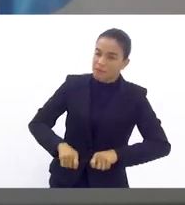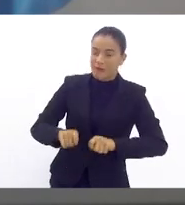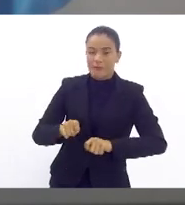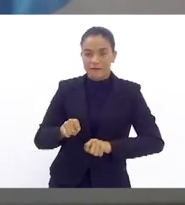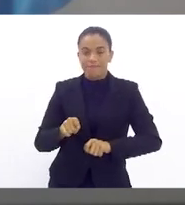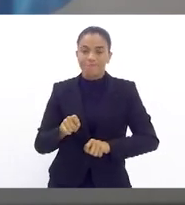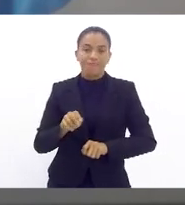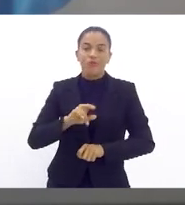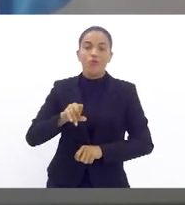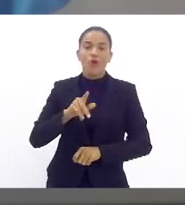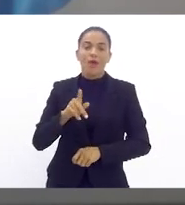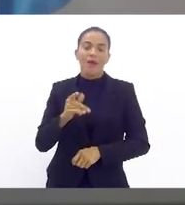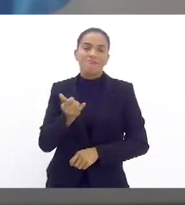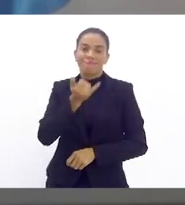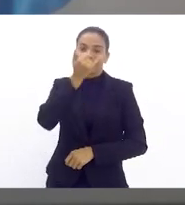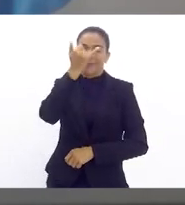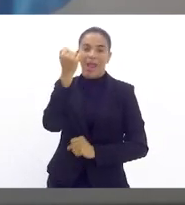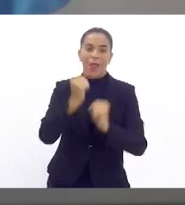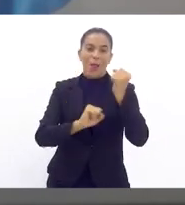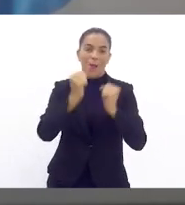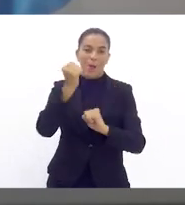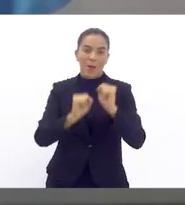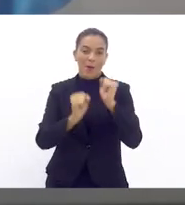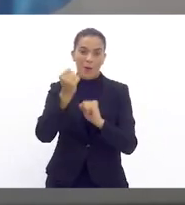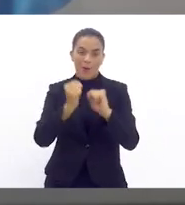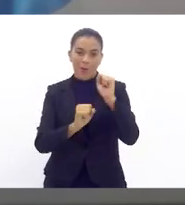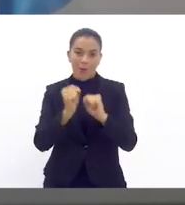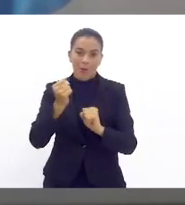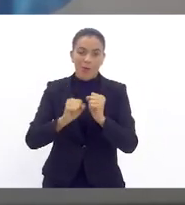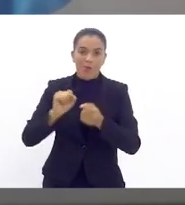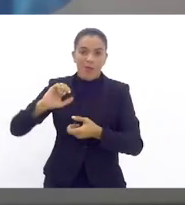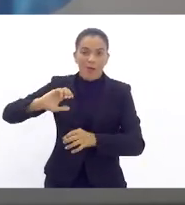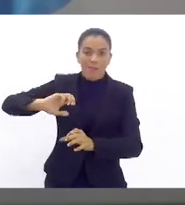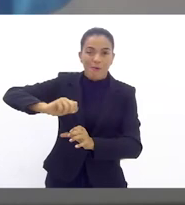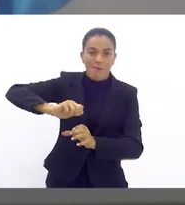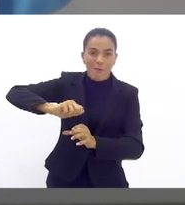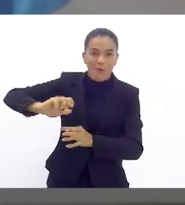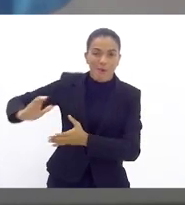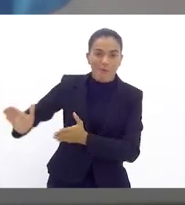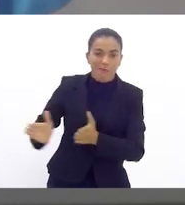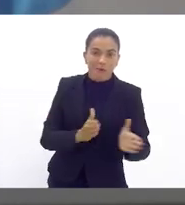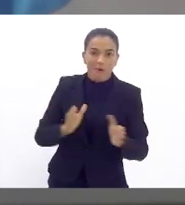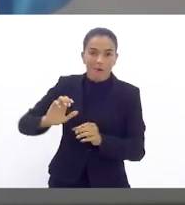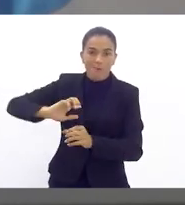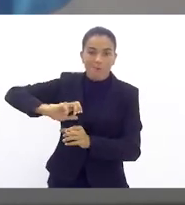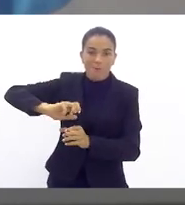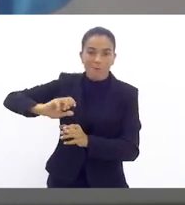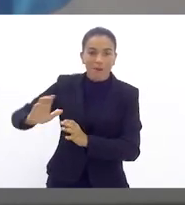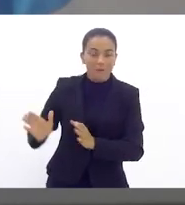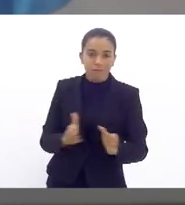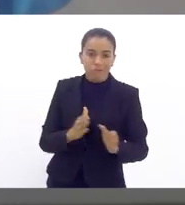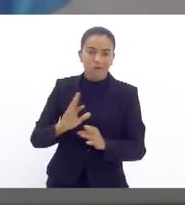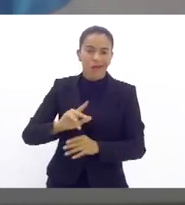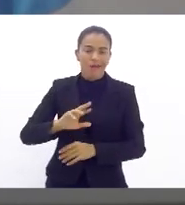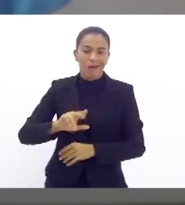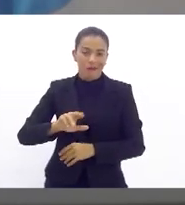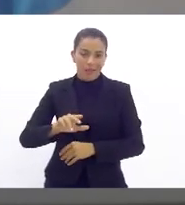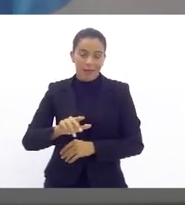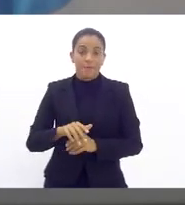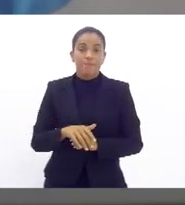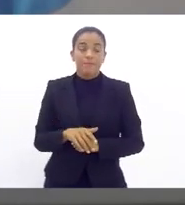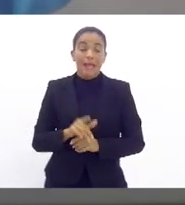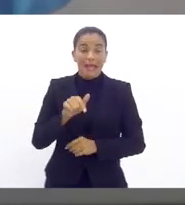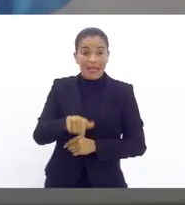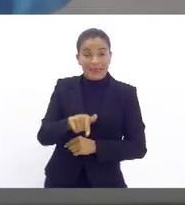de erros de produção industrial, de fabricação. Ficou evidente pela matéria que